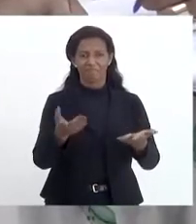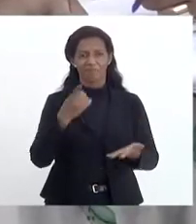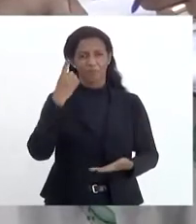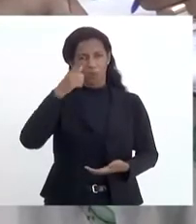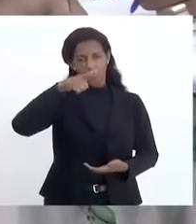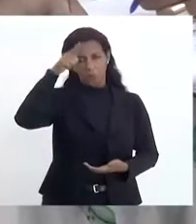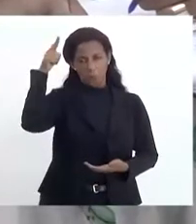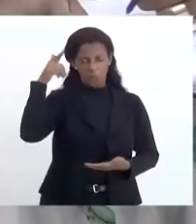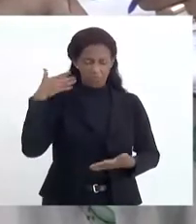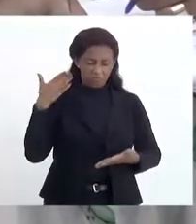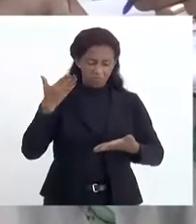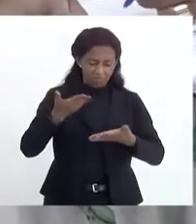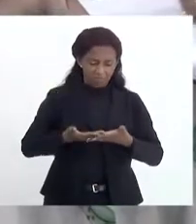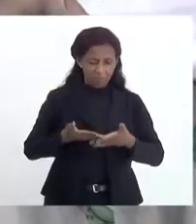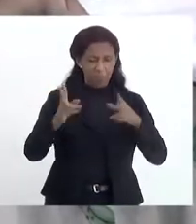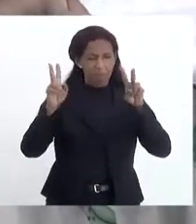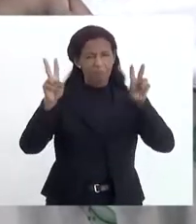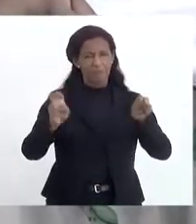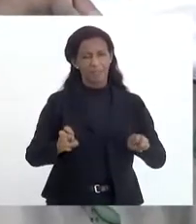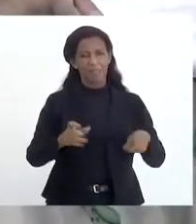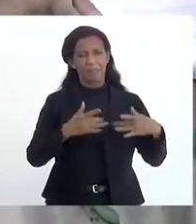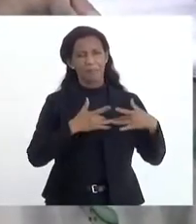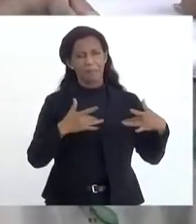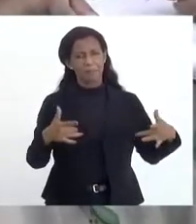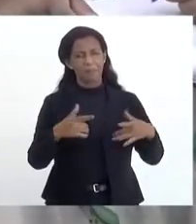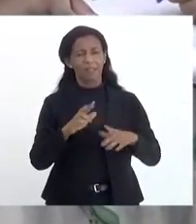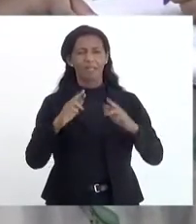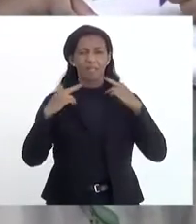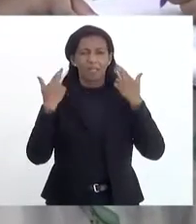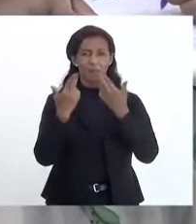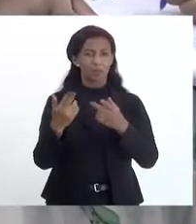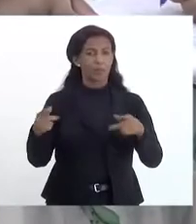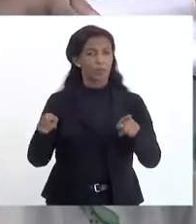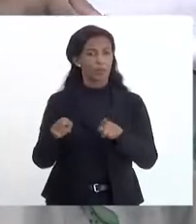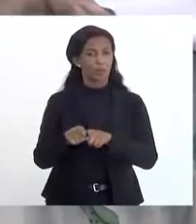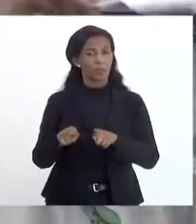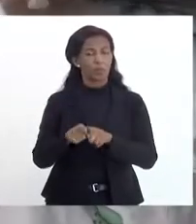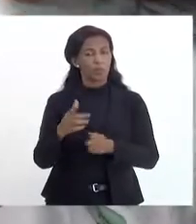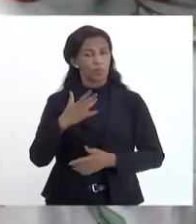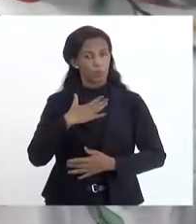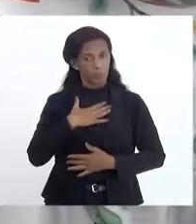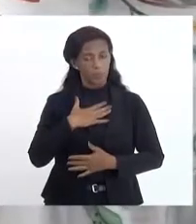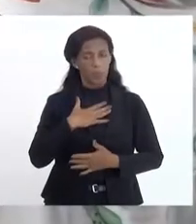que se debruçou sobre a matéria, né, em reunião, inclusive, comigo,